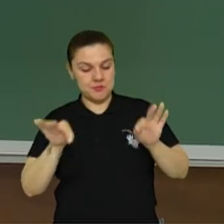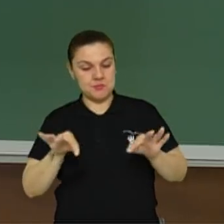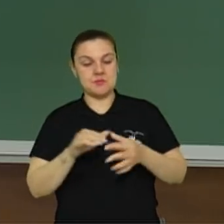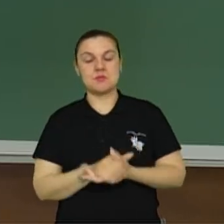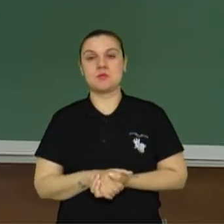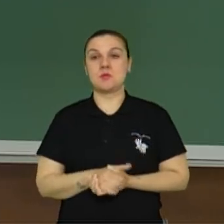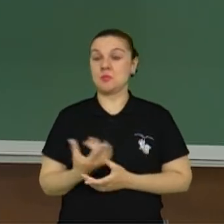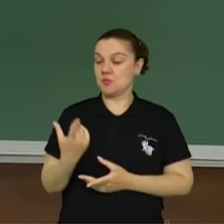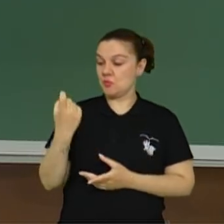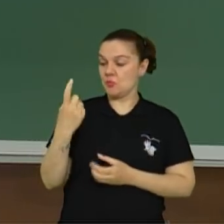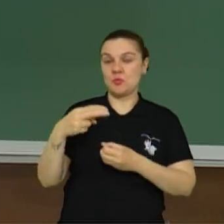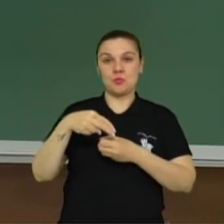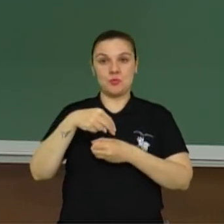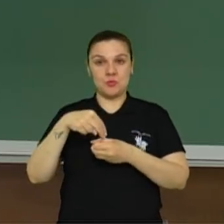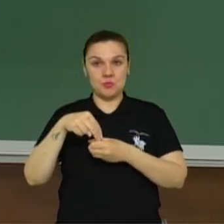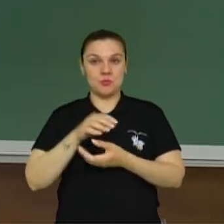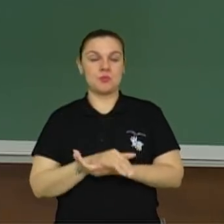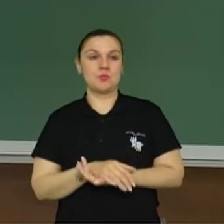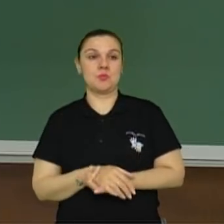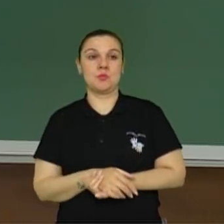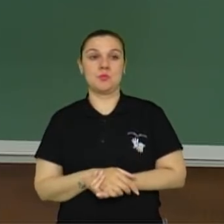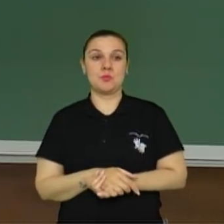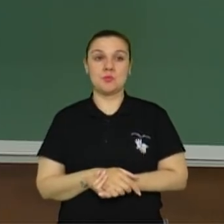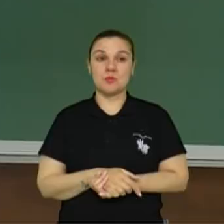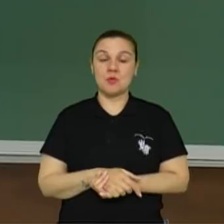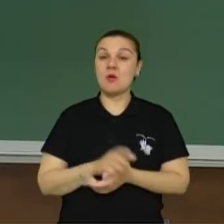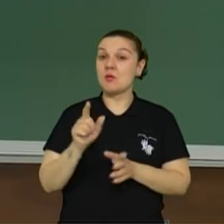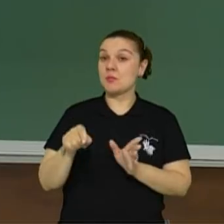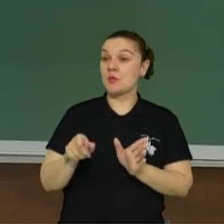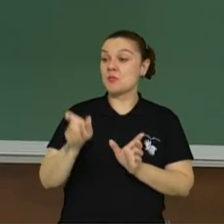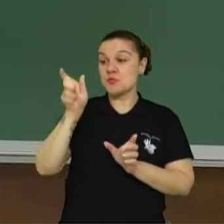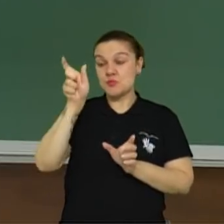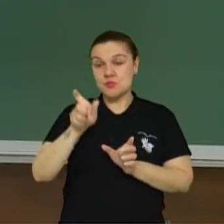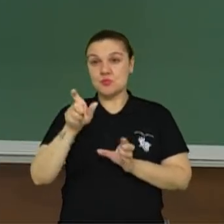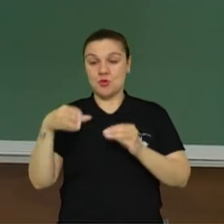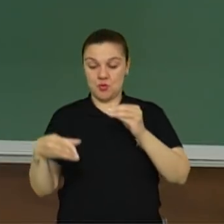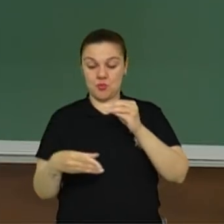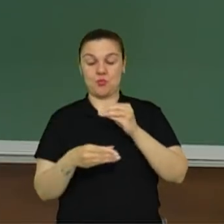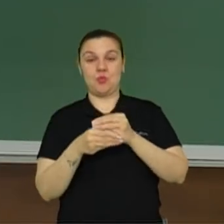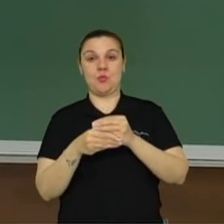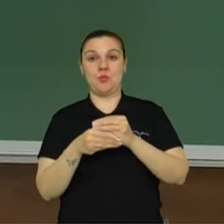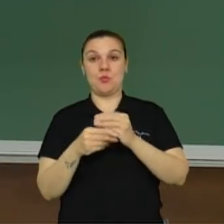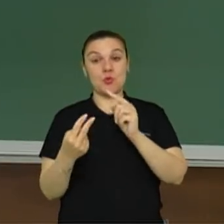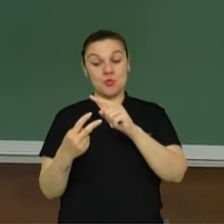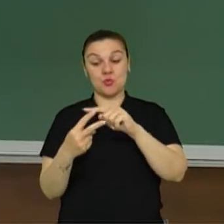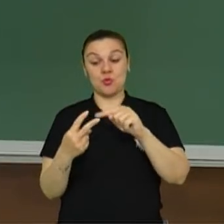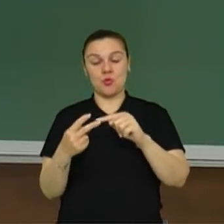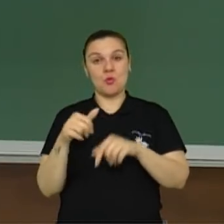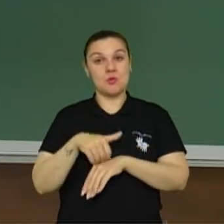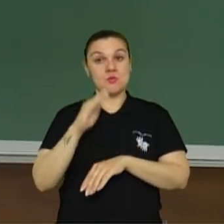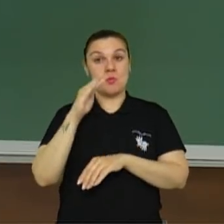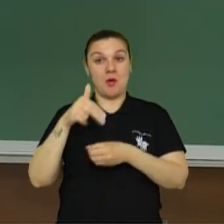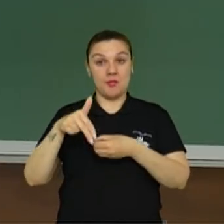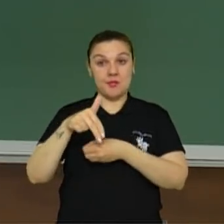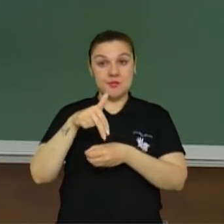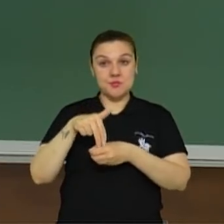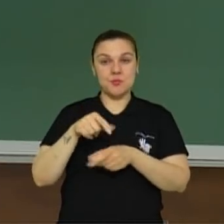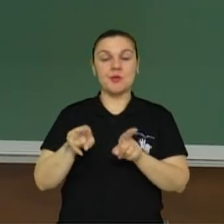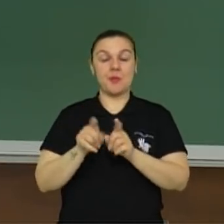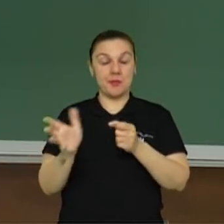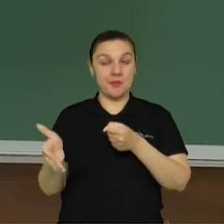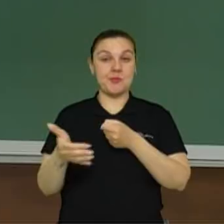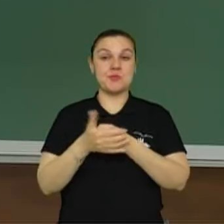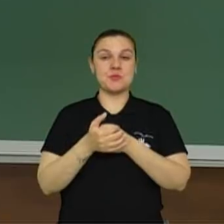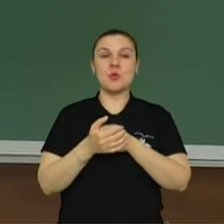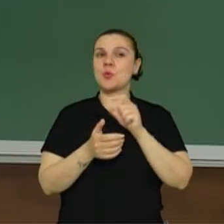por um único núcleo. Sujeito composto, formado por 2 ou mais núcleos. E o sujeito desinencial.